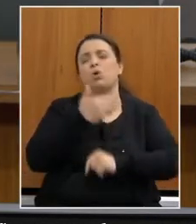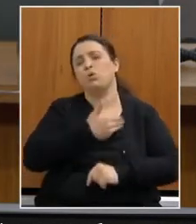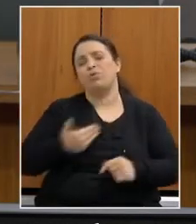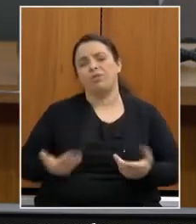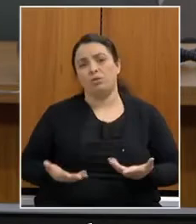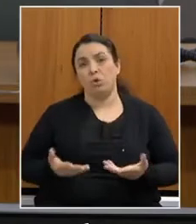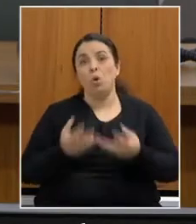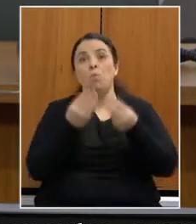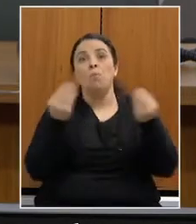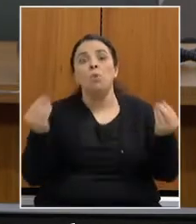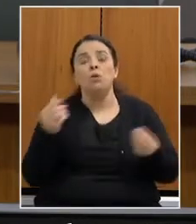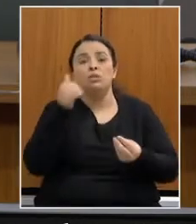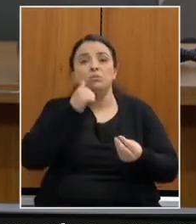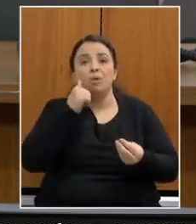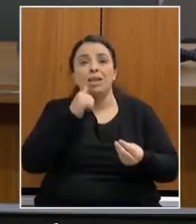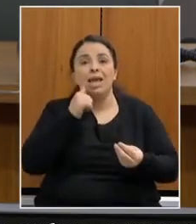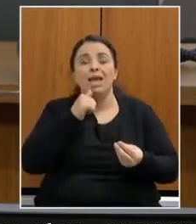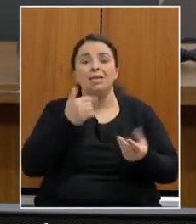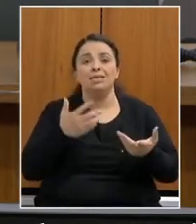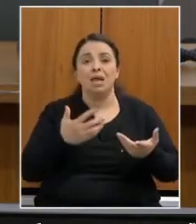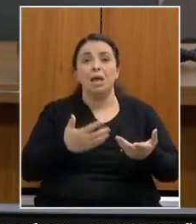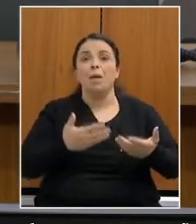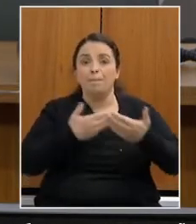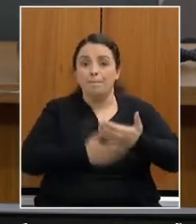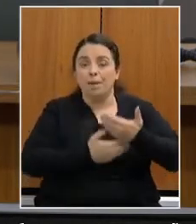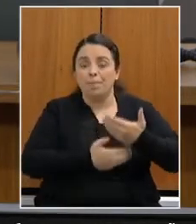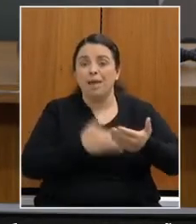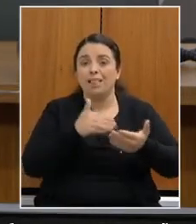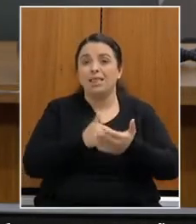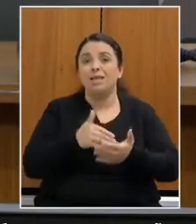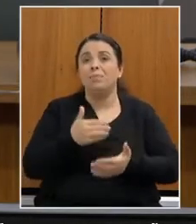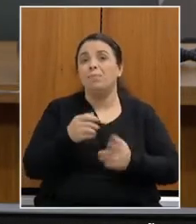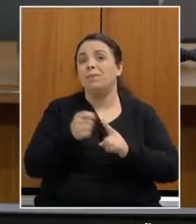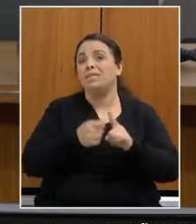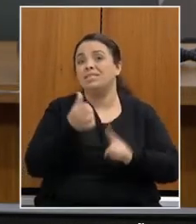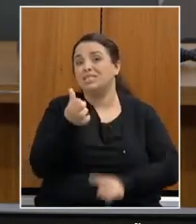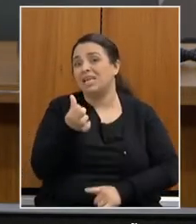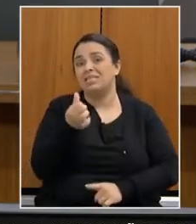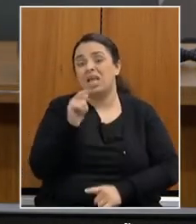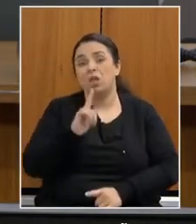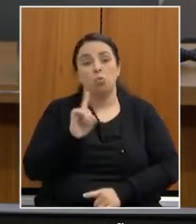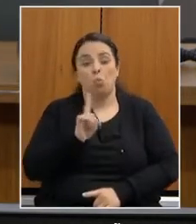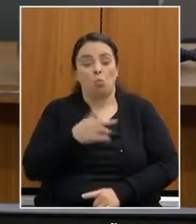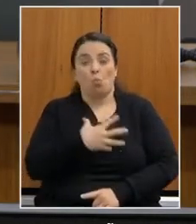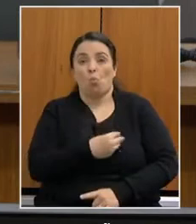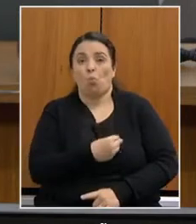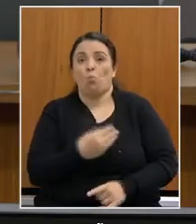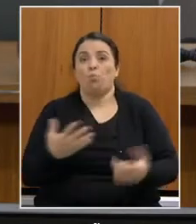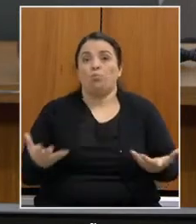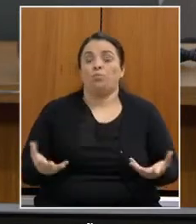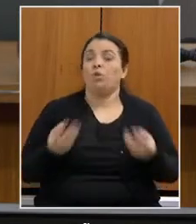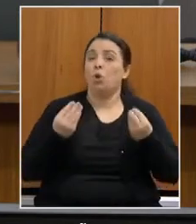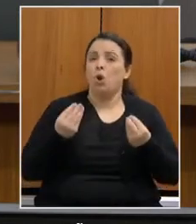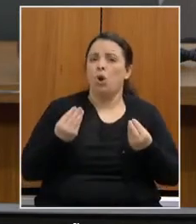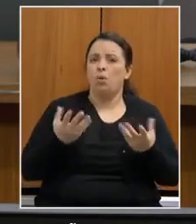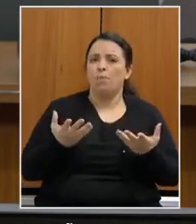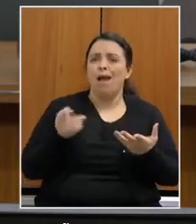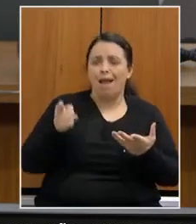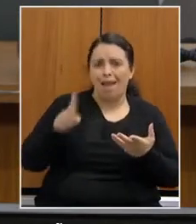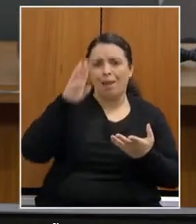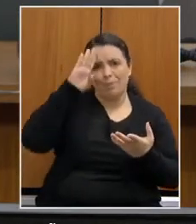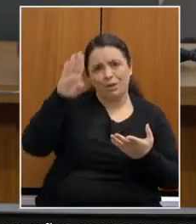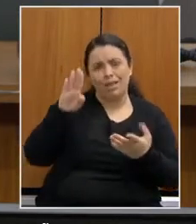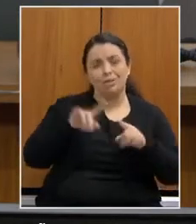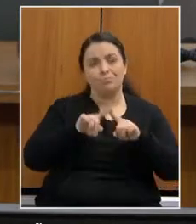até seis meses e nem mesmo amamentam. é justo dar prioridade a essas pessoas e excluir as